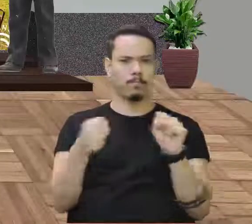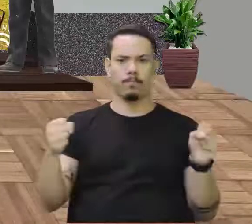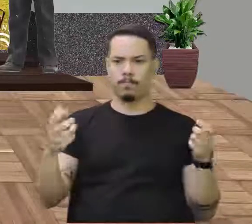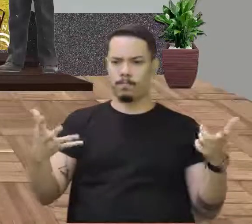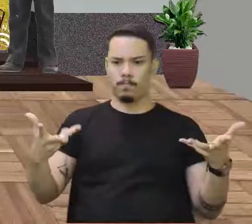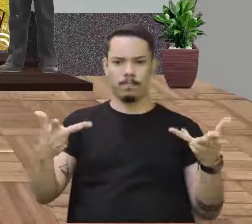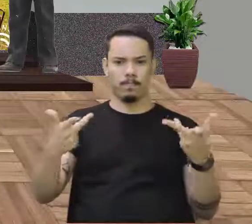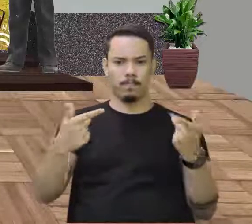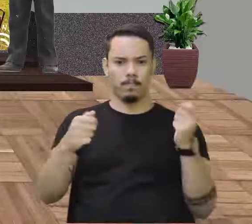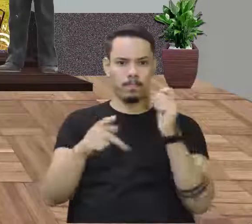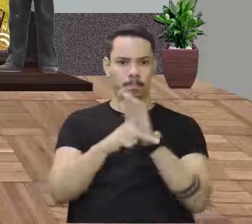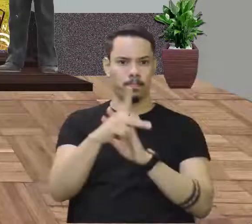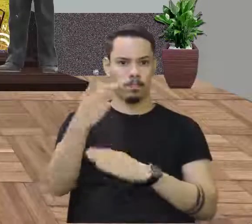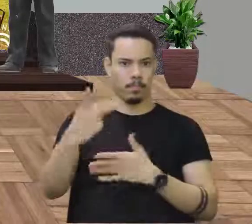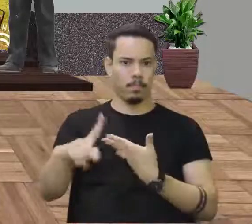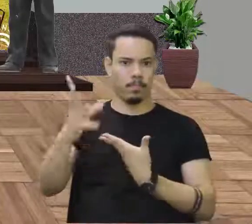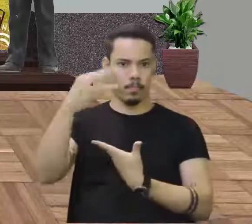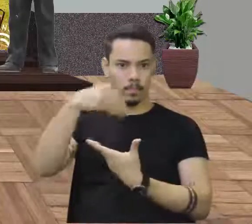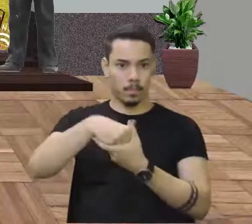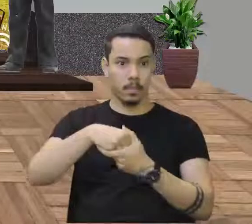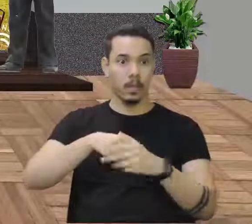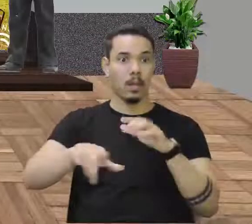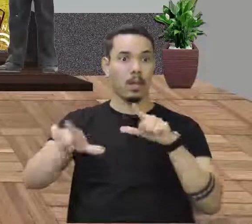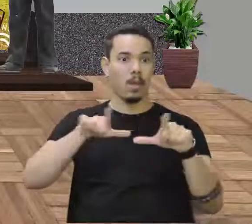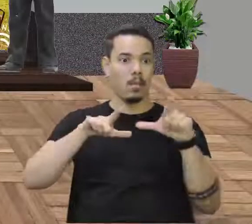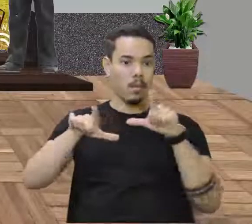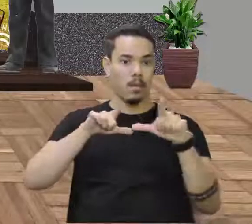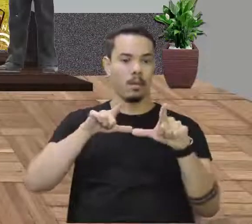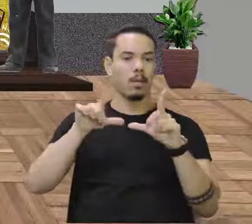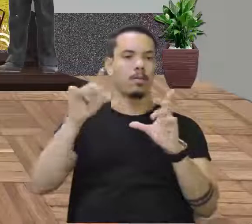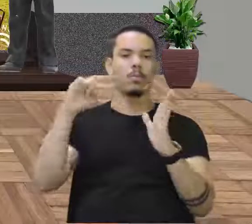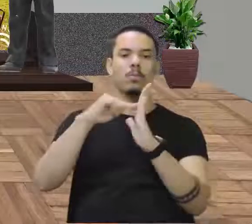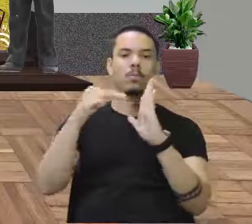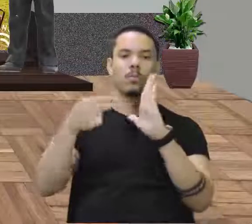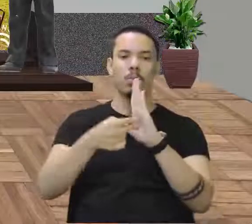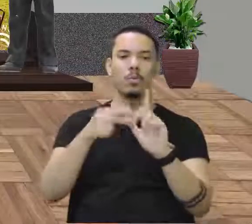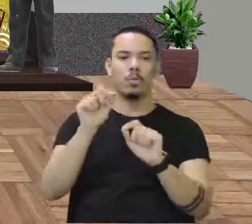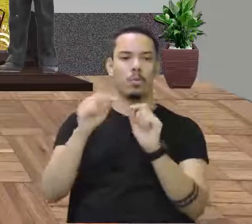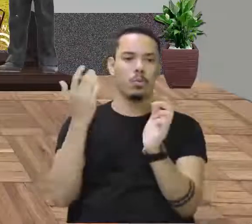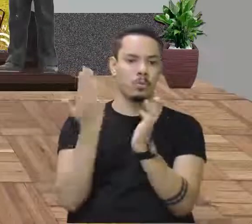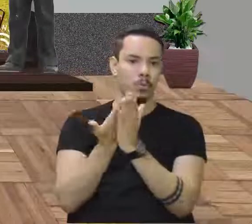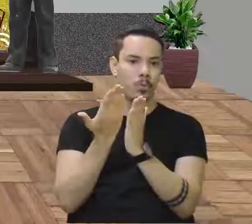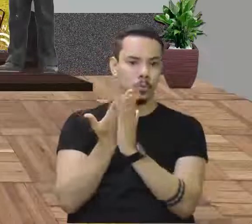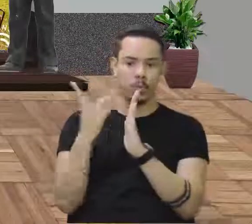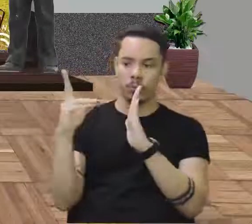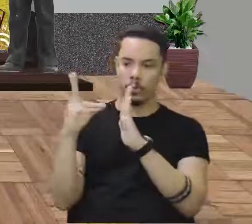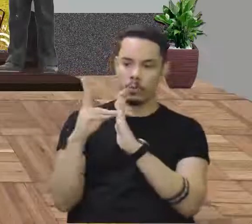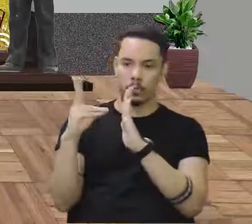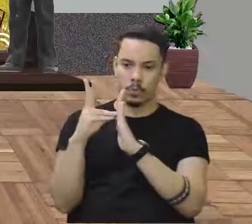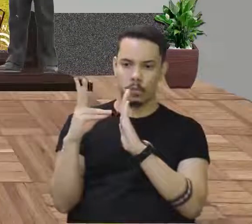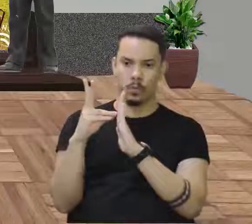grandioso aqui. Trabalho esse que envolve estudos